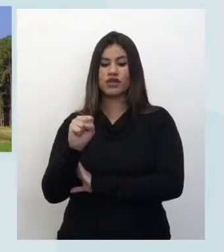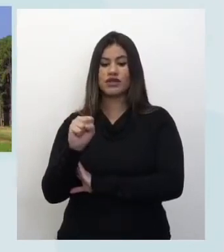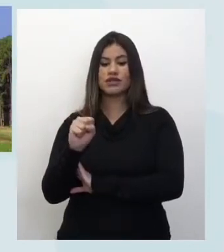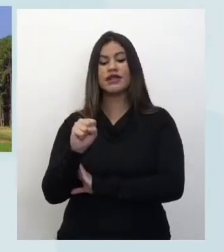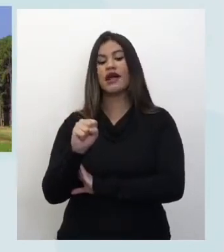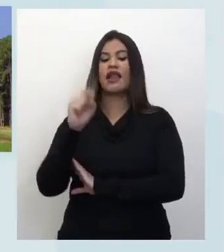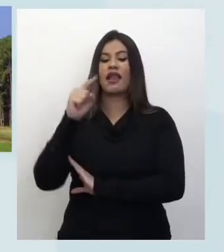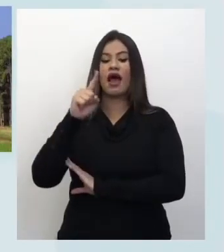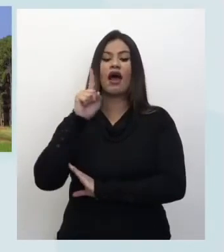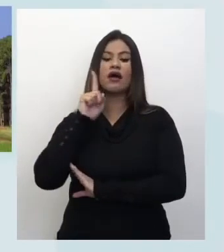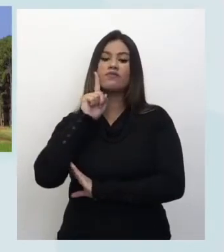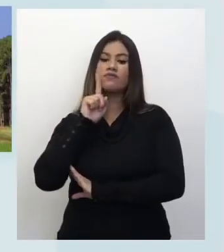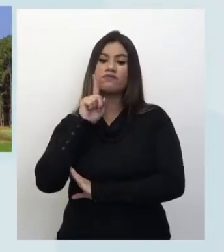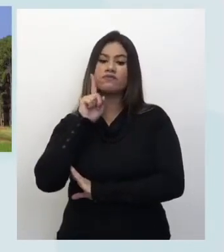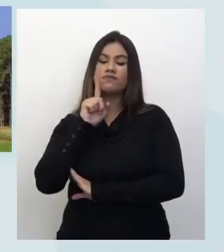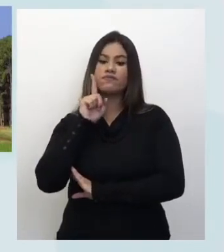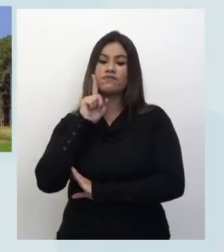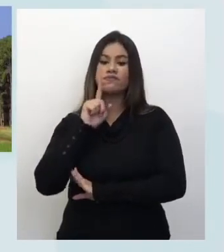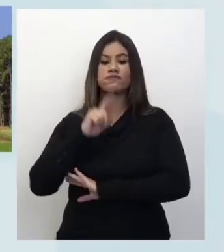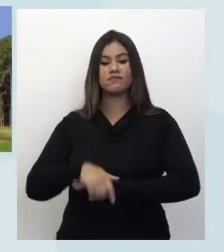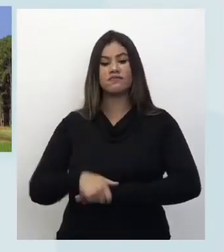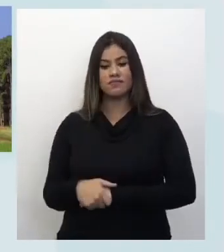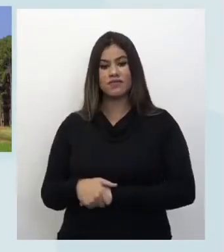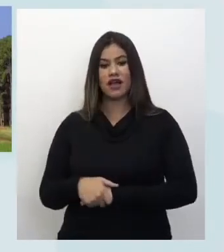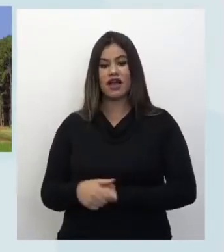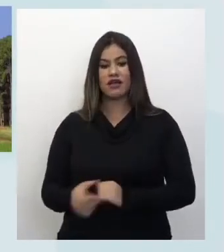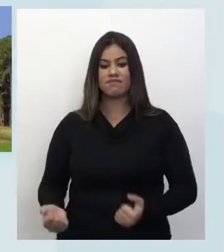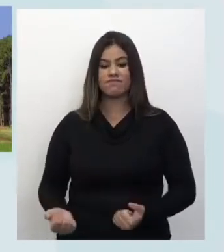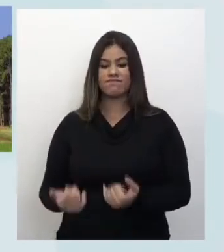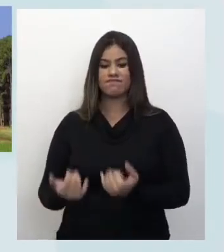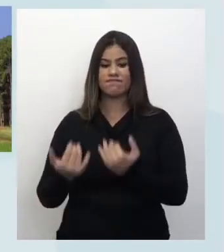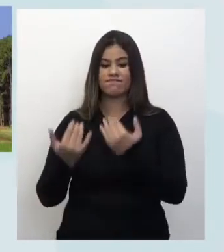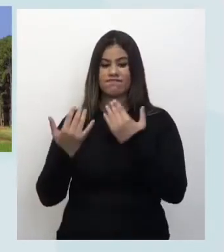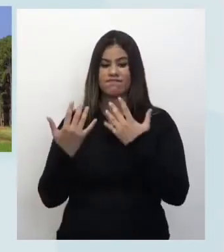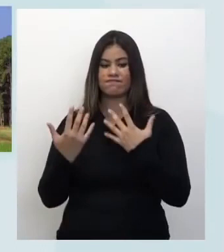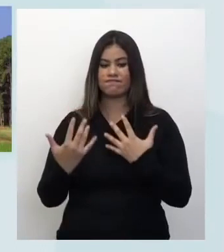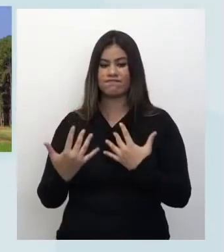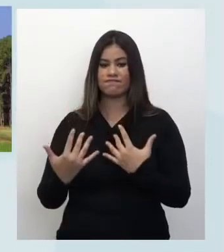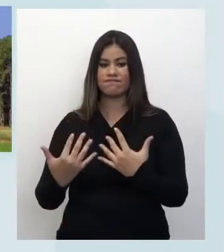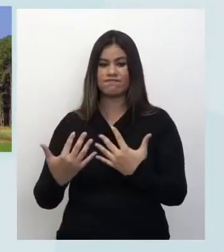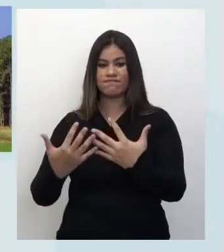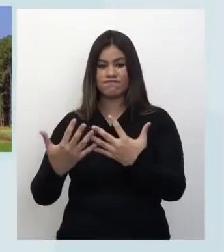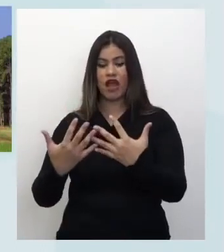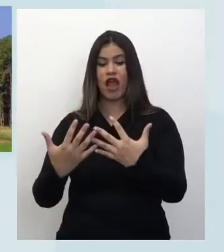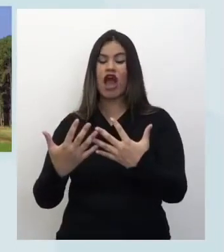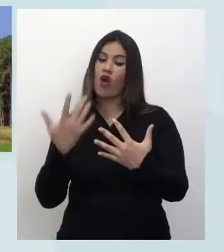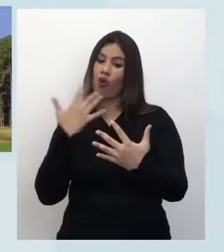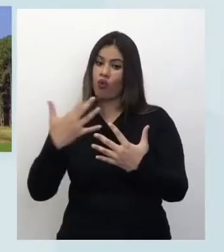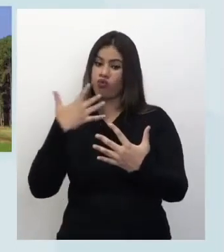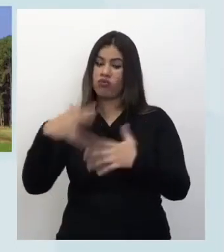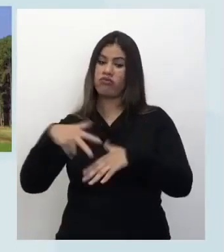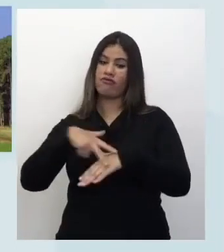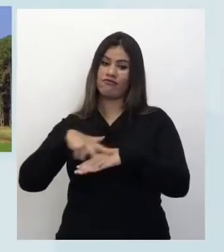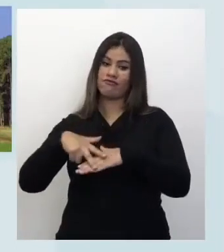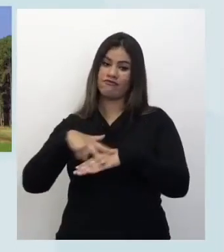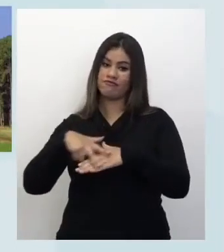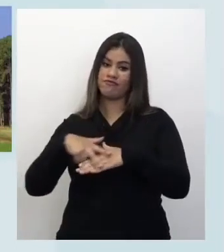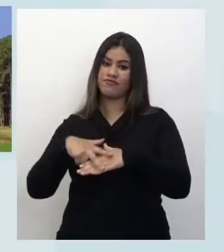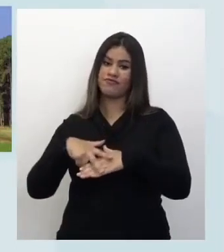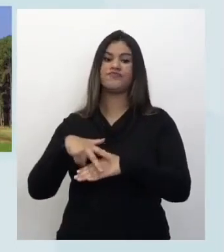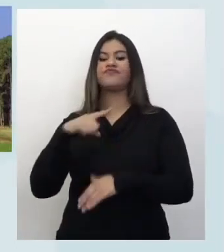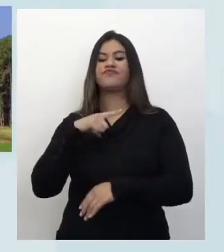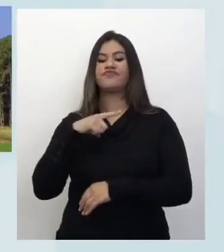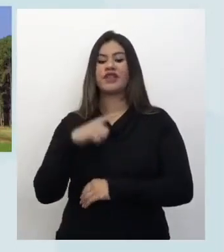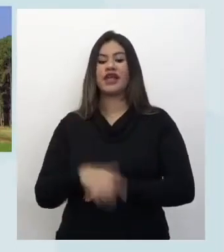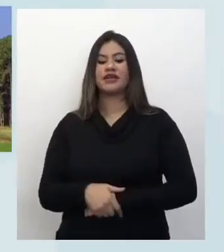E, né, a gente consegue ver aí que é o crescimento que aparece na totalidade verde, né? E lembrando que é um